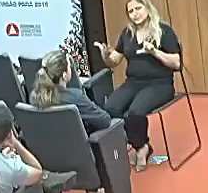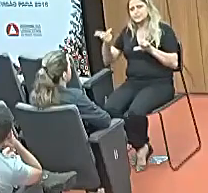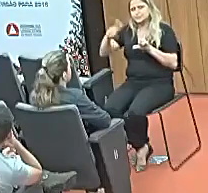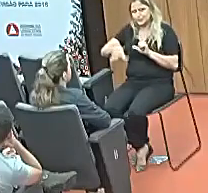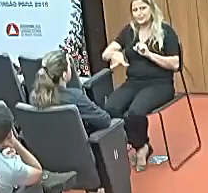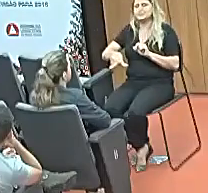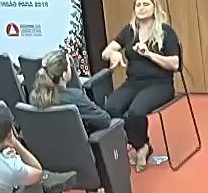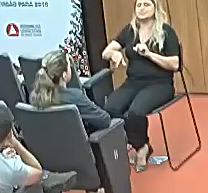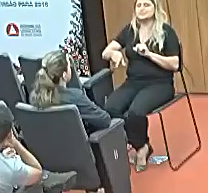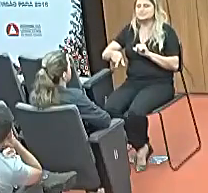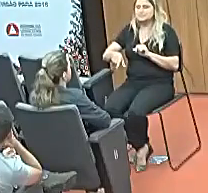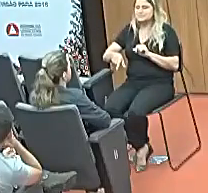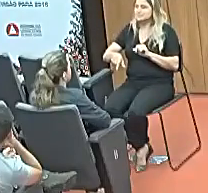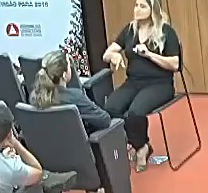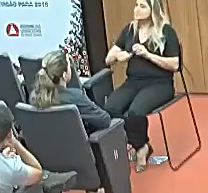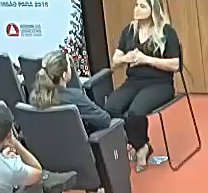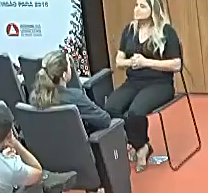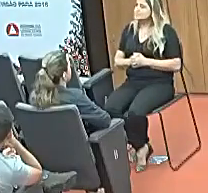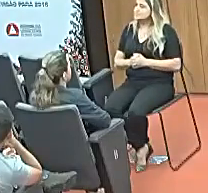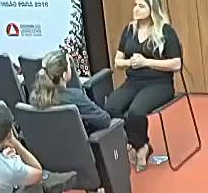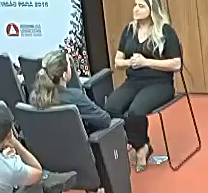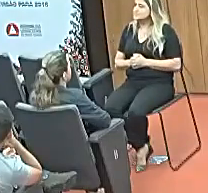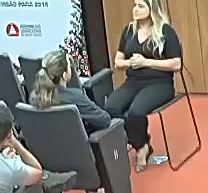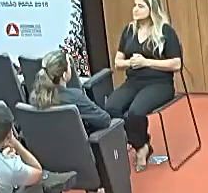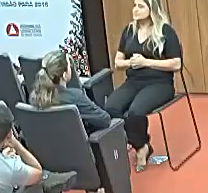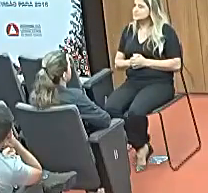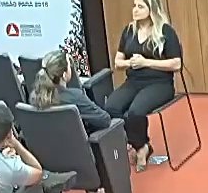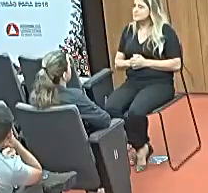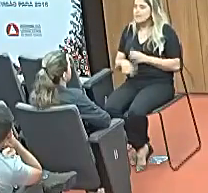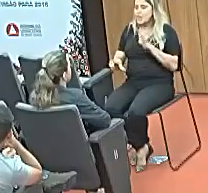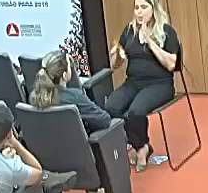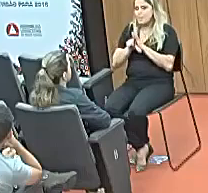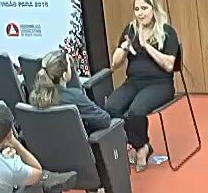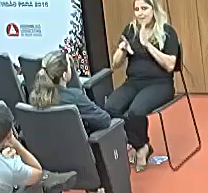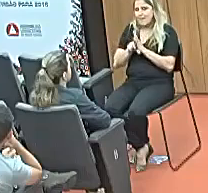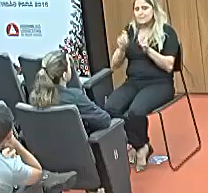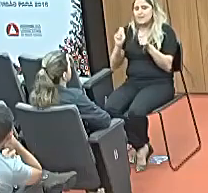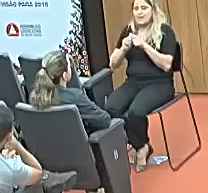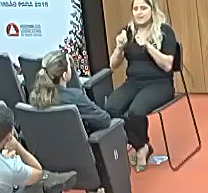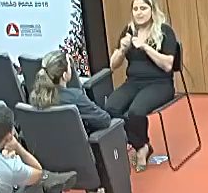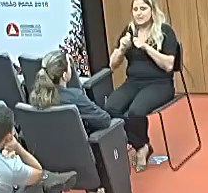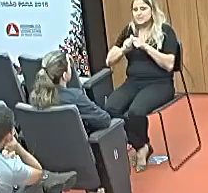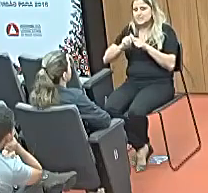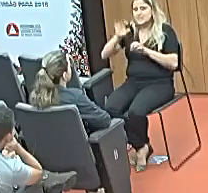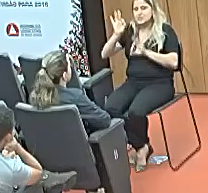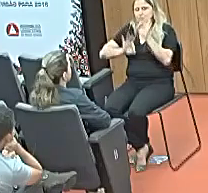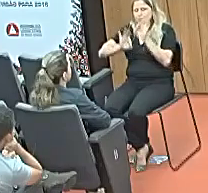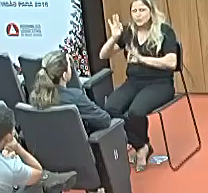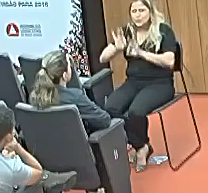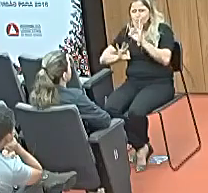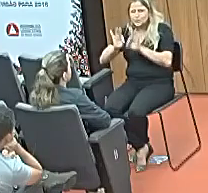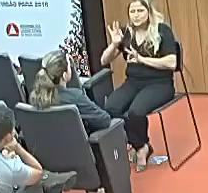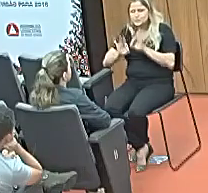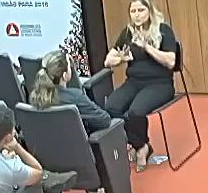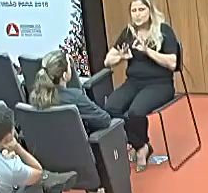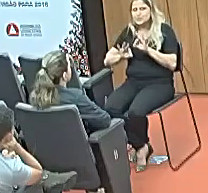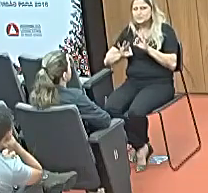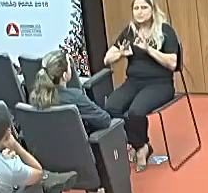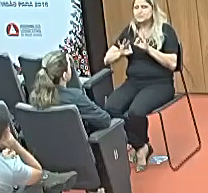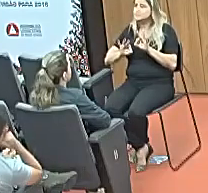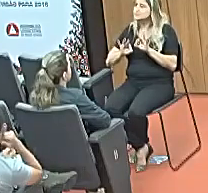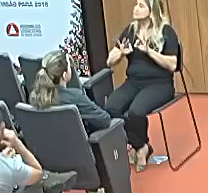a esse segmento da população promover a harmonização do cumprimento das penas privativas de liberdade